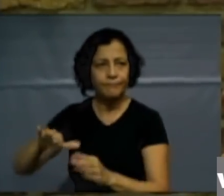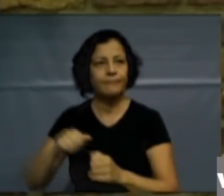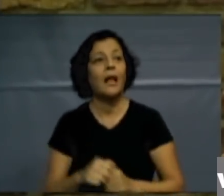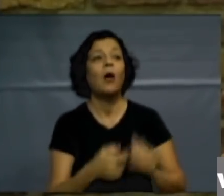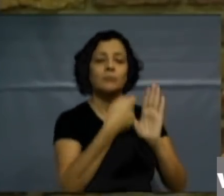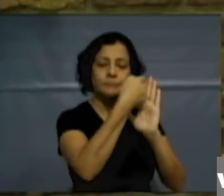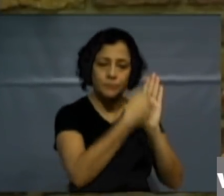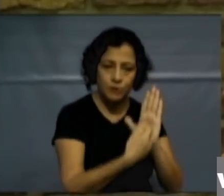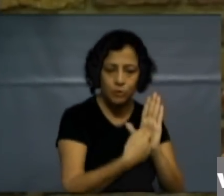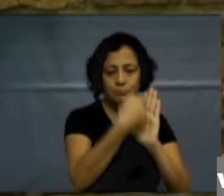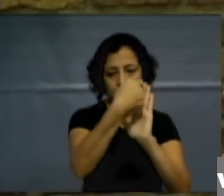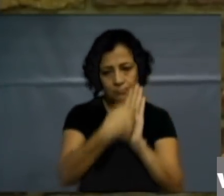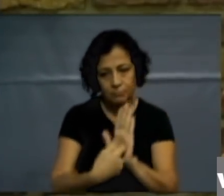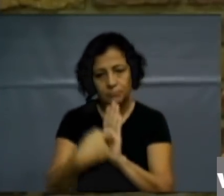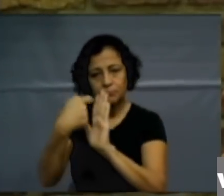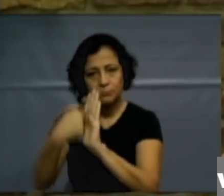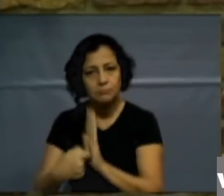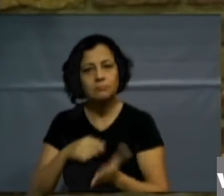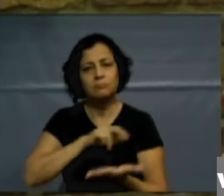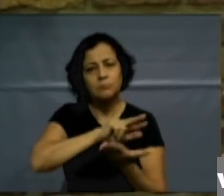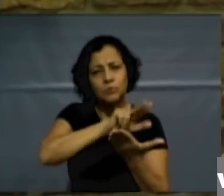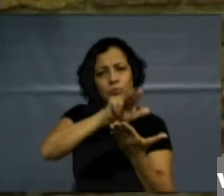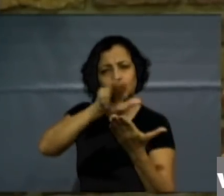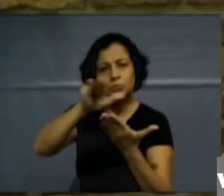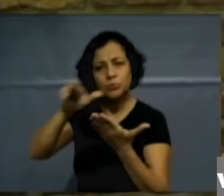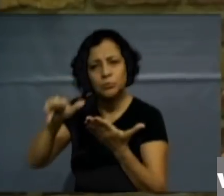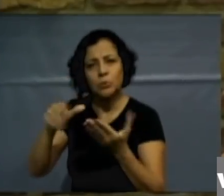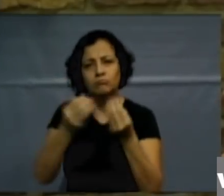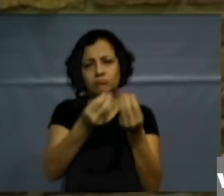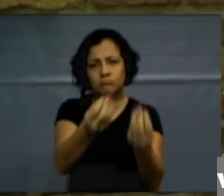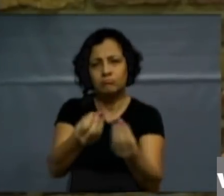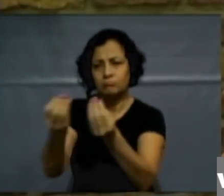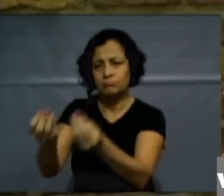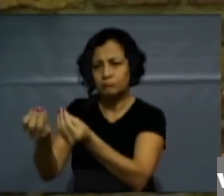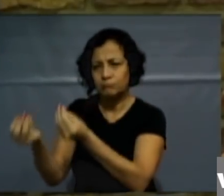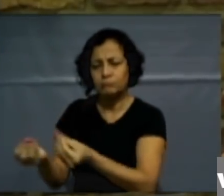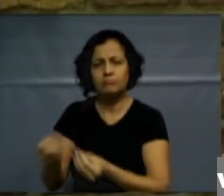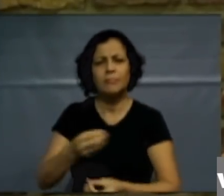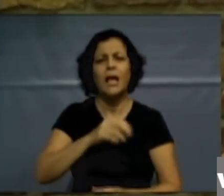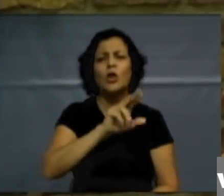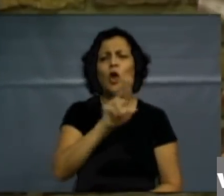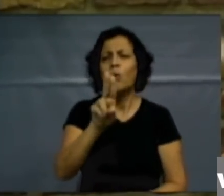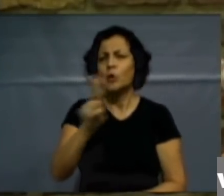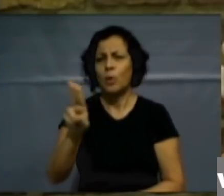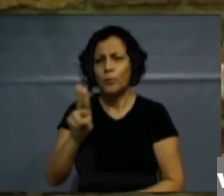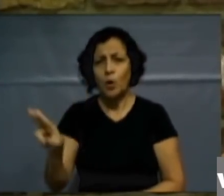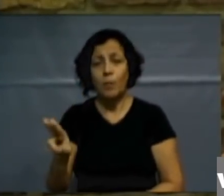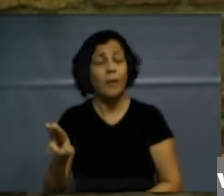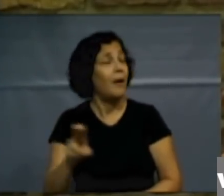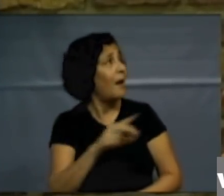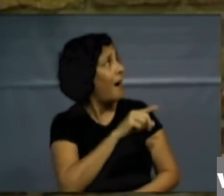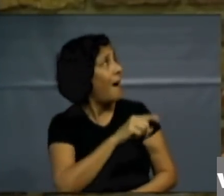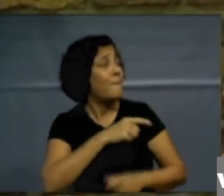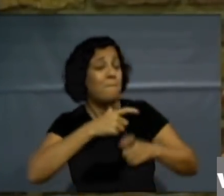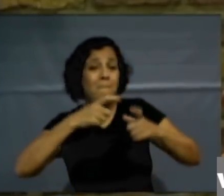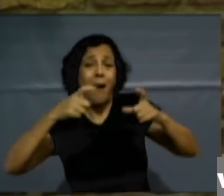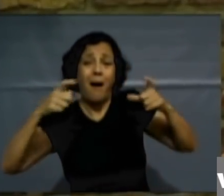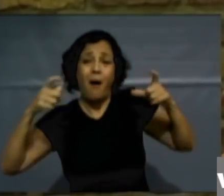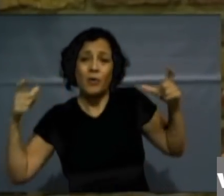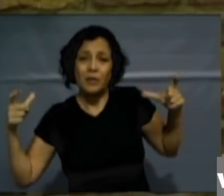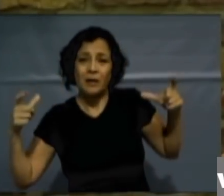aos Colossenses, a Filemão, aos Efésios, aos Filipenses e aos Hebreus. Então, a grande maioria aí, né,